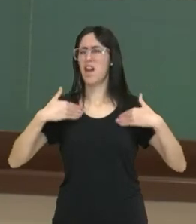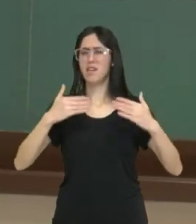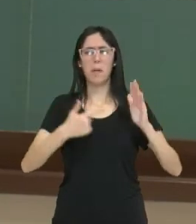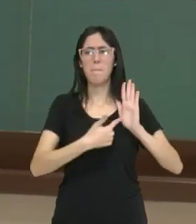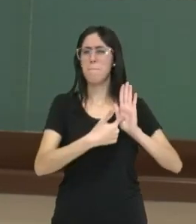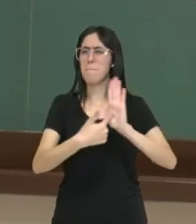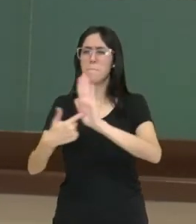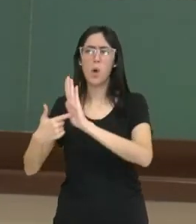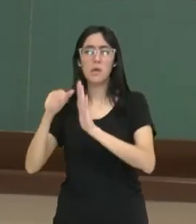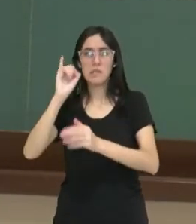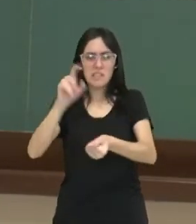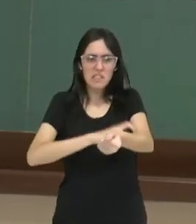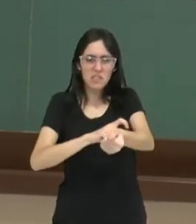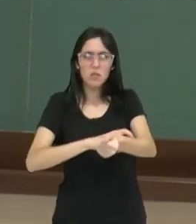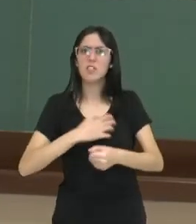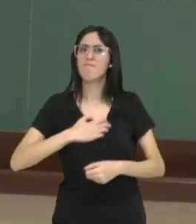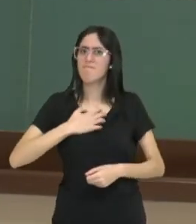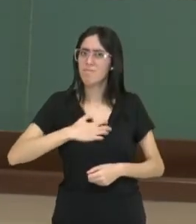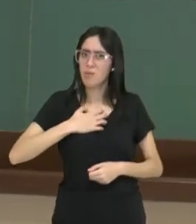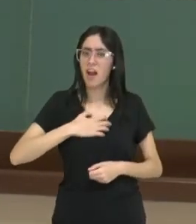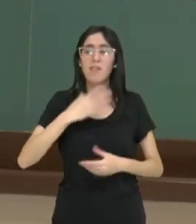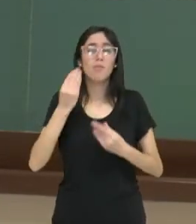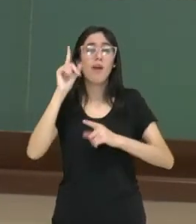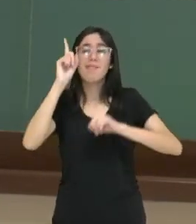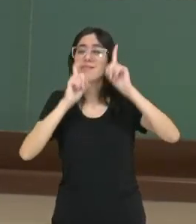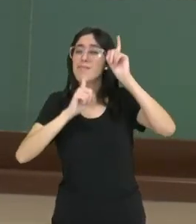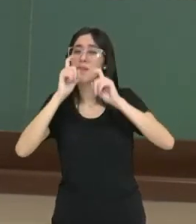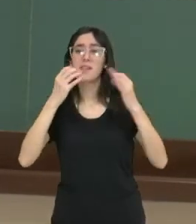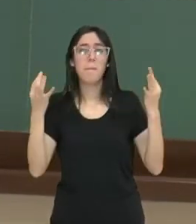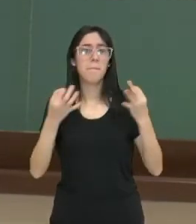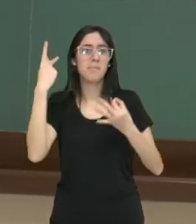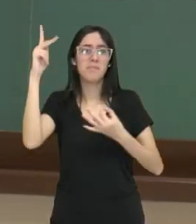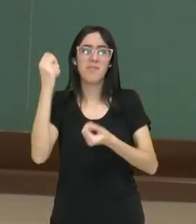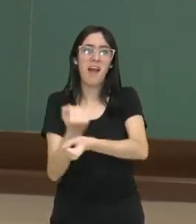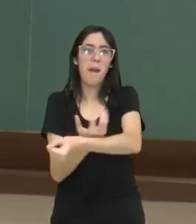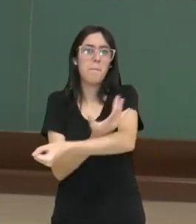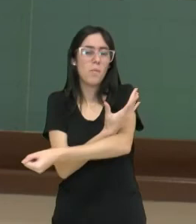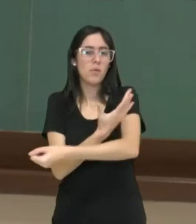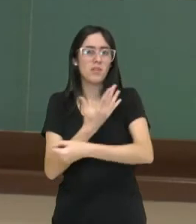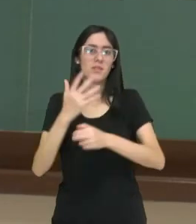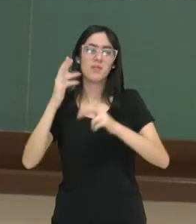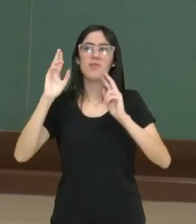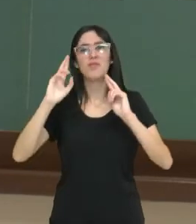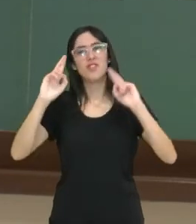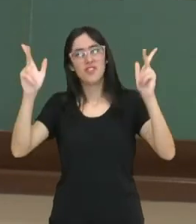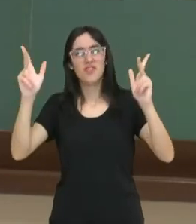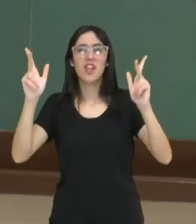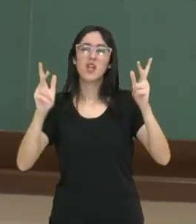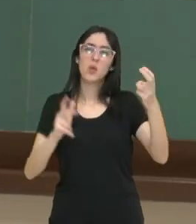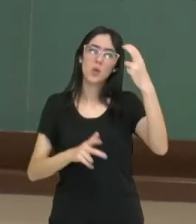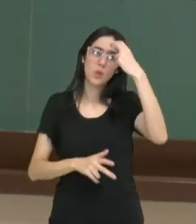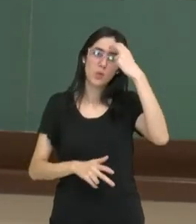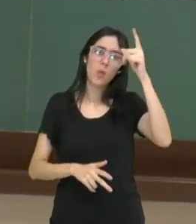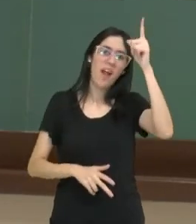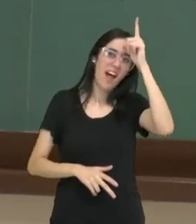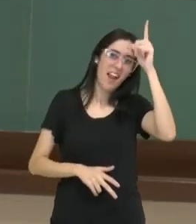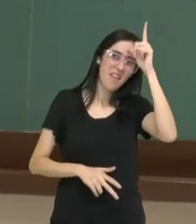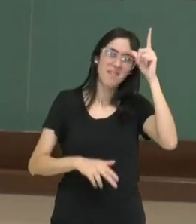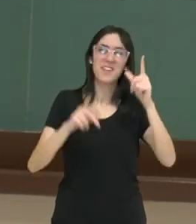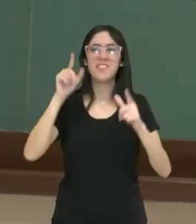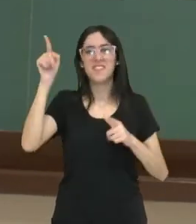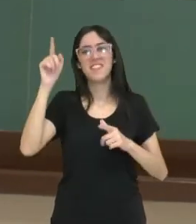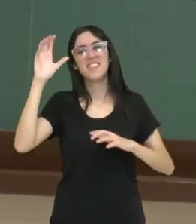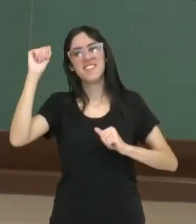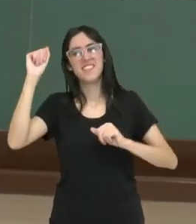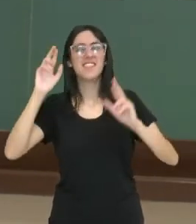ele está muito nervoso. Então, bem diferente de um costume cultural dos alemães,